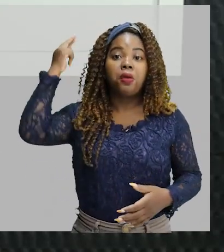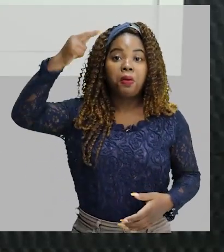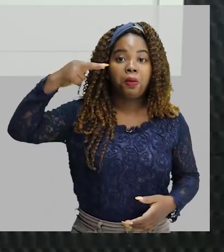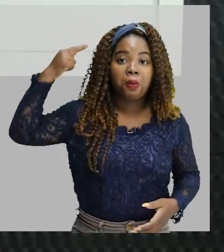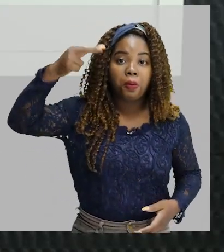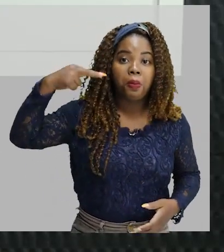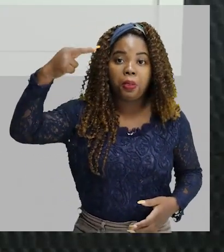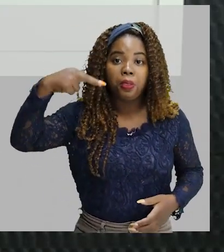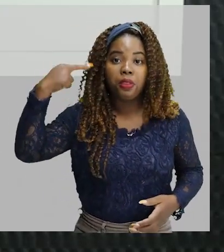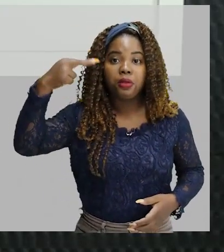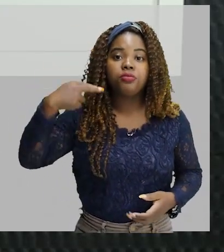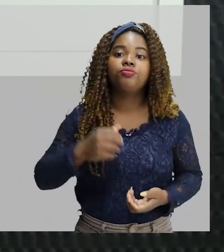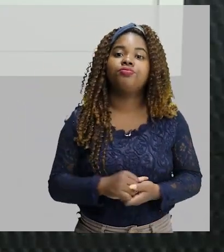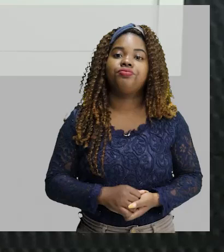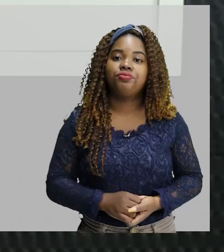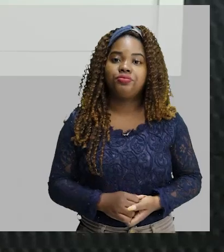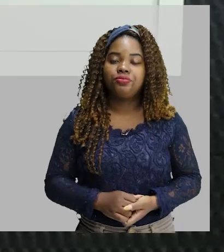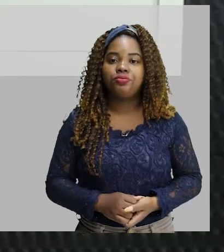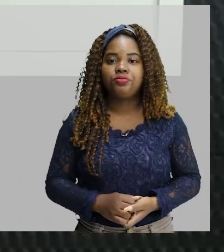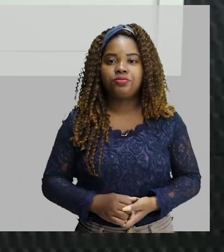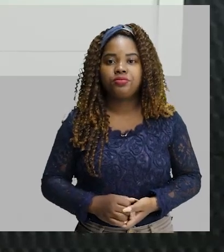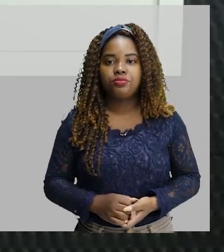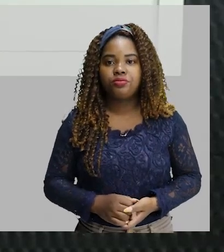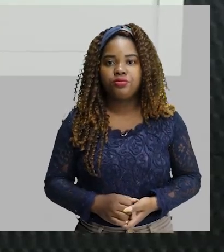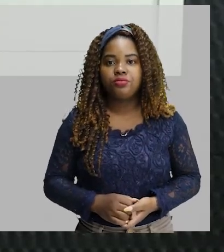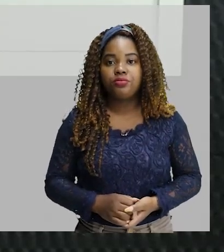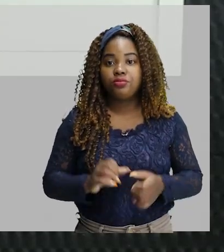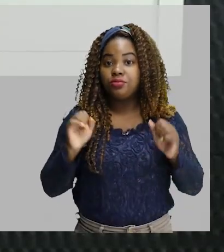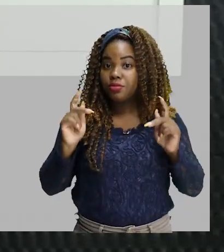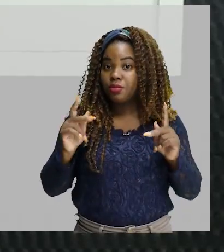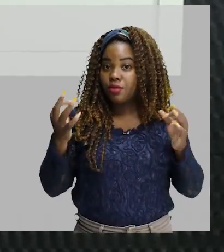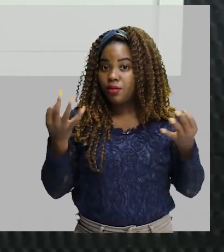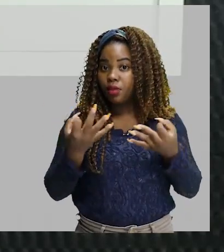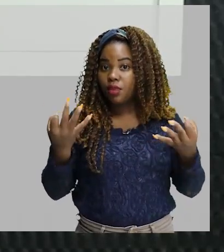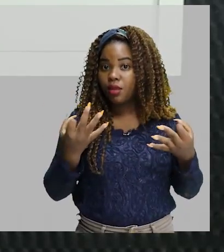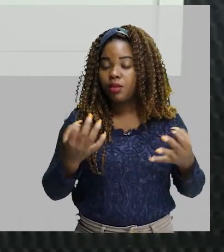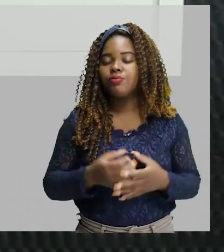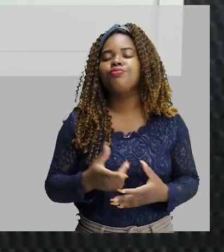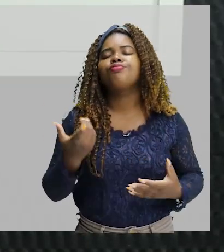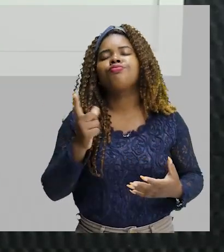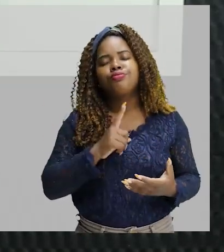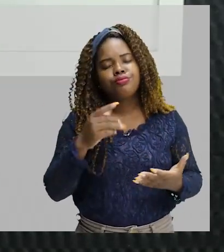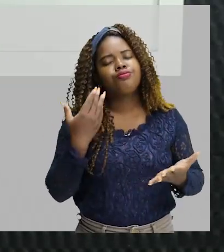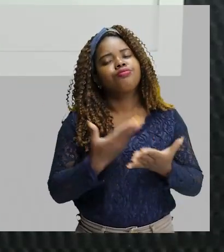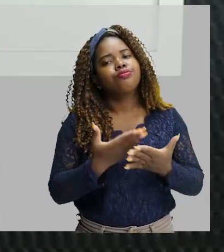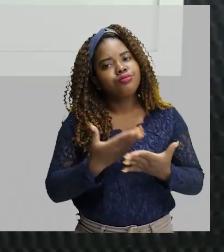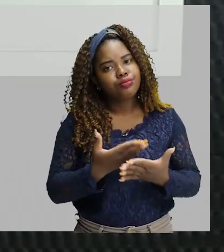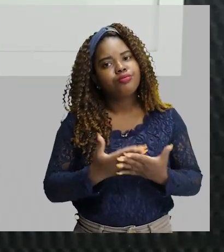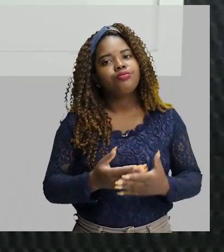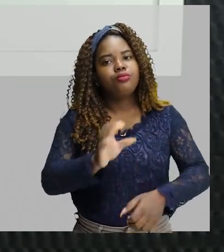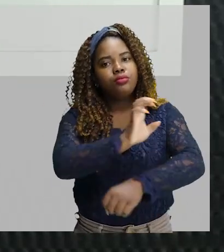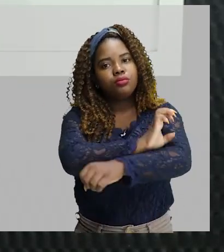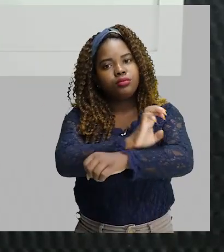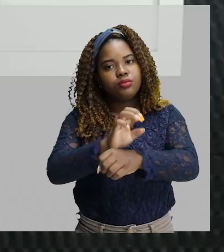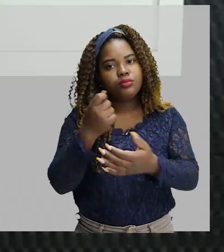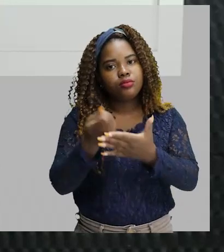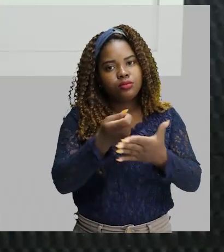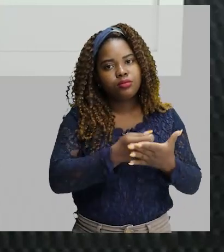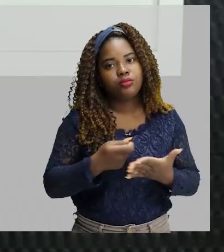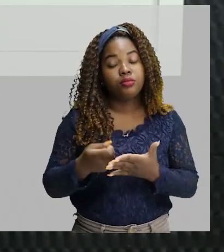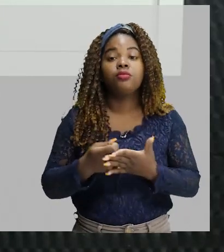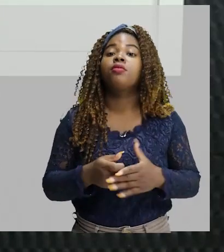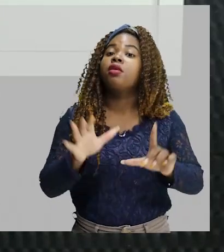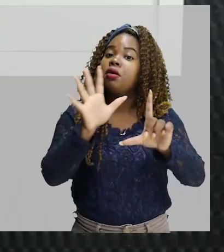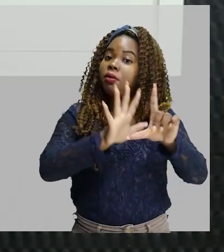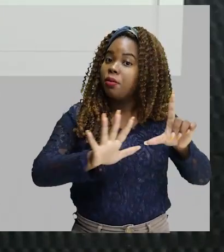racionalidade, pela maioridade, correto? Perfeito? Nós temos aulas sobre a ética do dever. Dá um